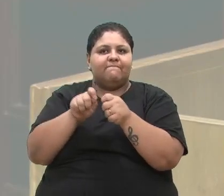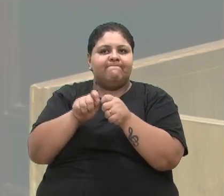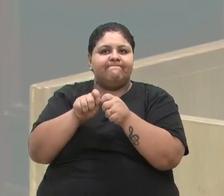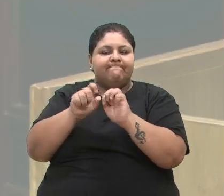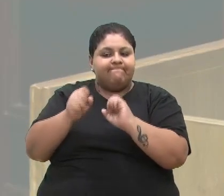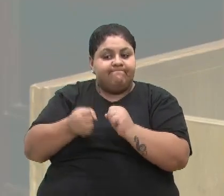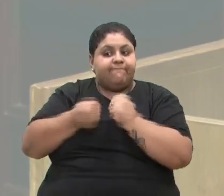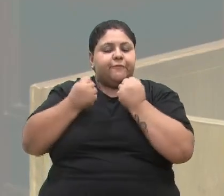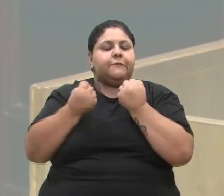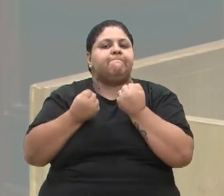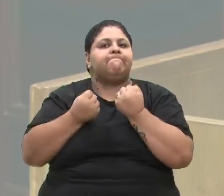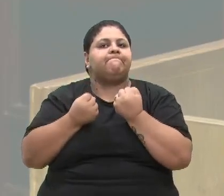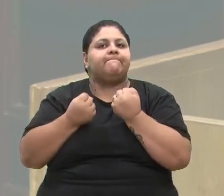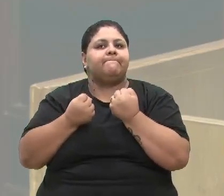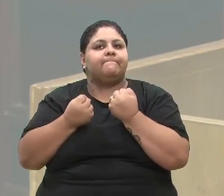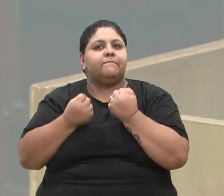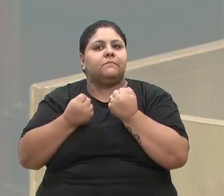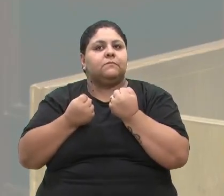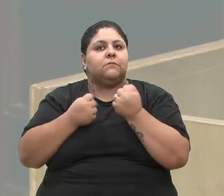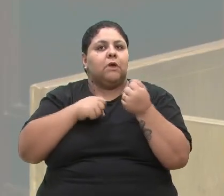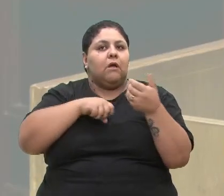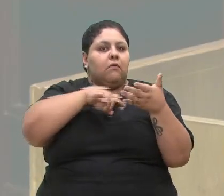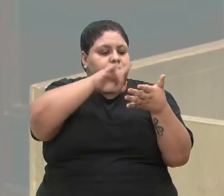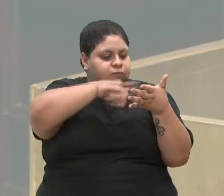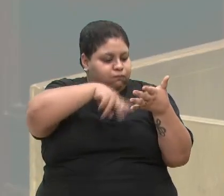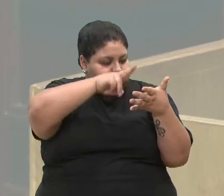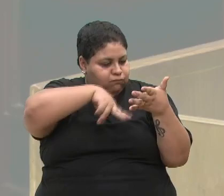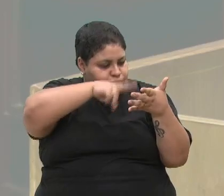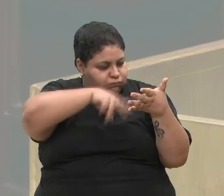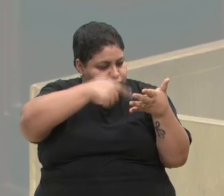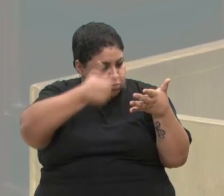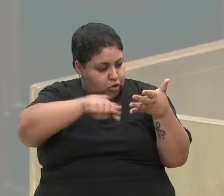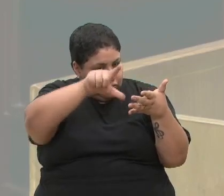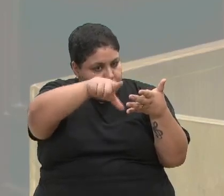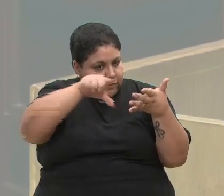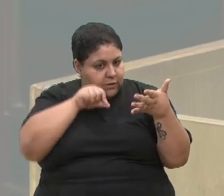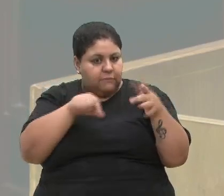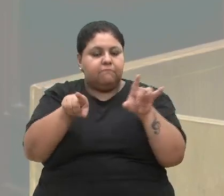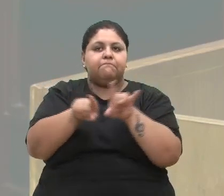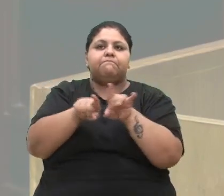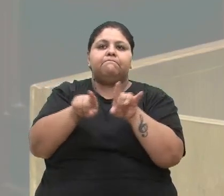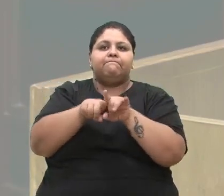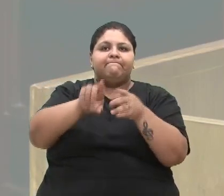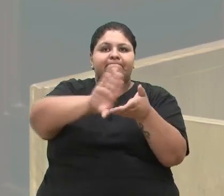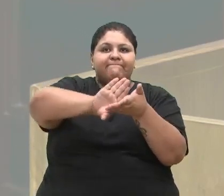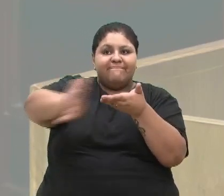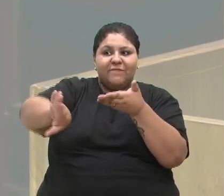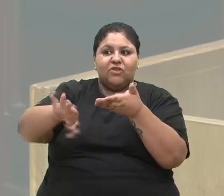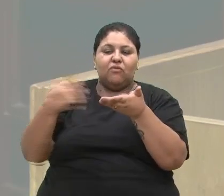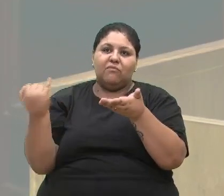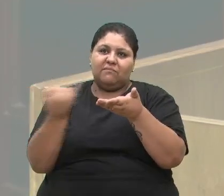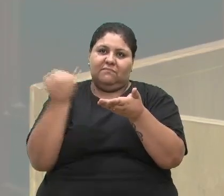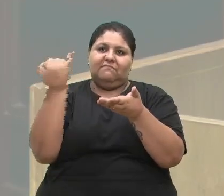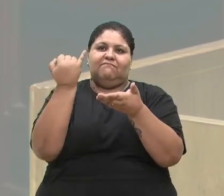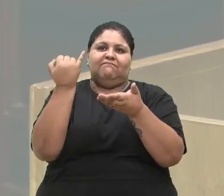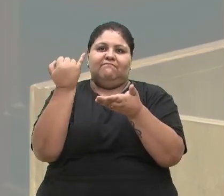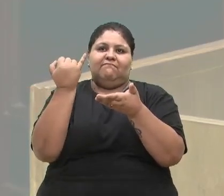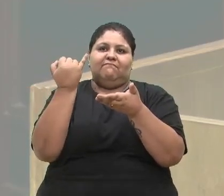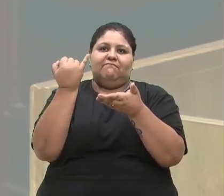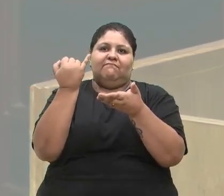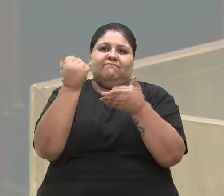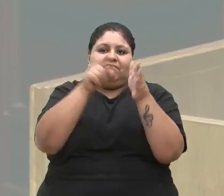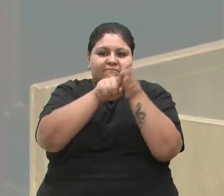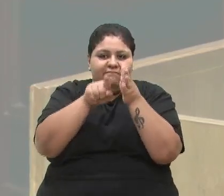para que seja revista essa decisão, né, que retirou esse instrumento importante de rastreio